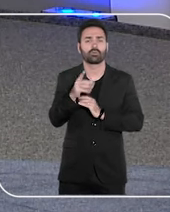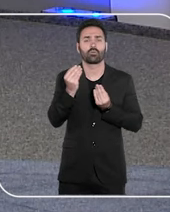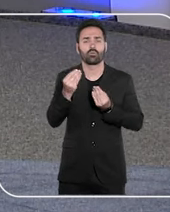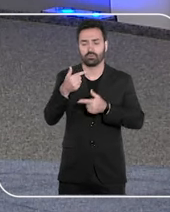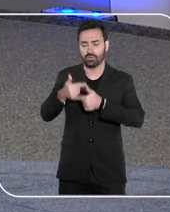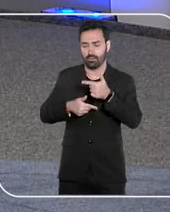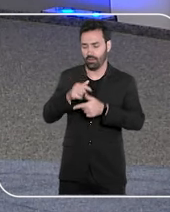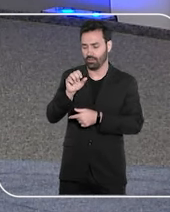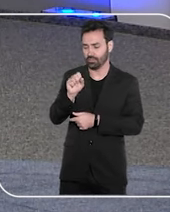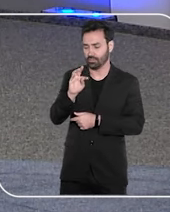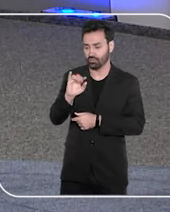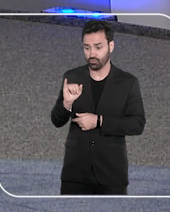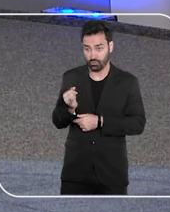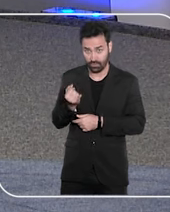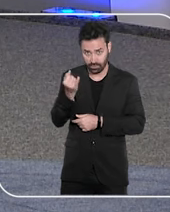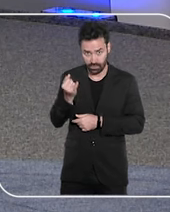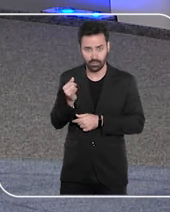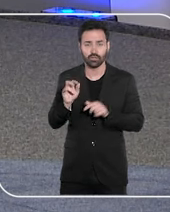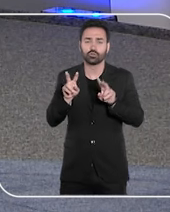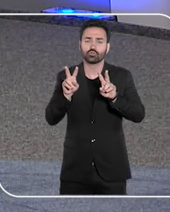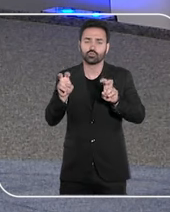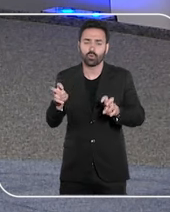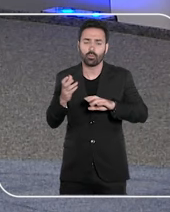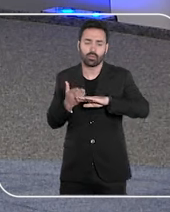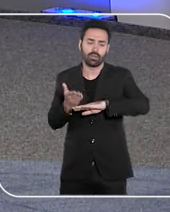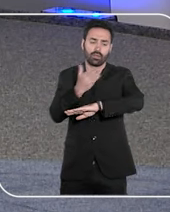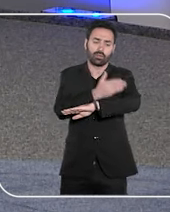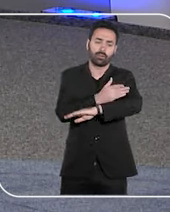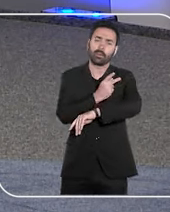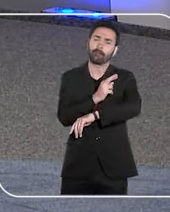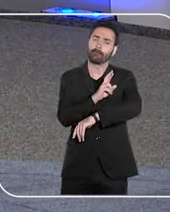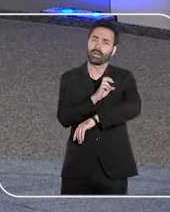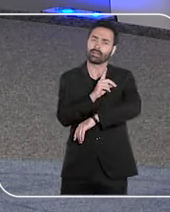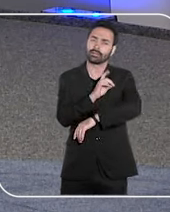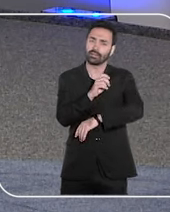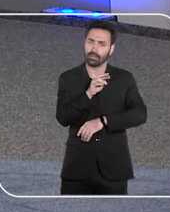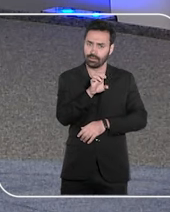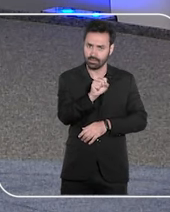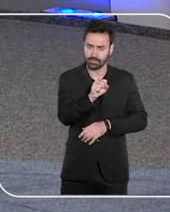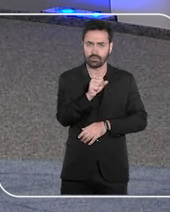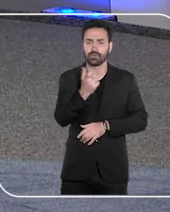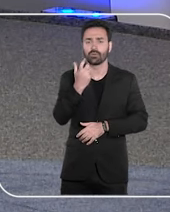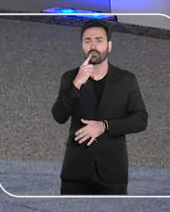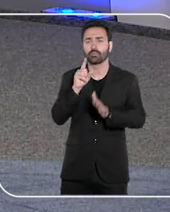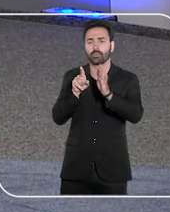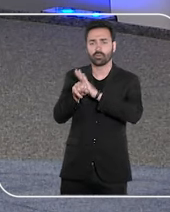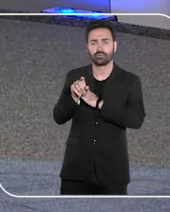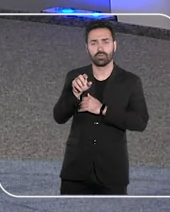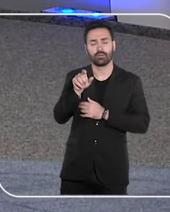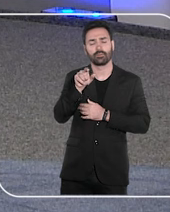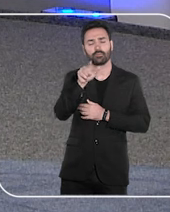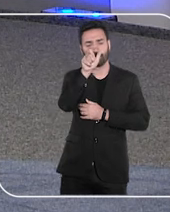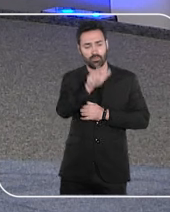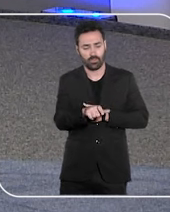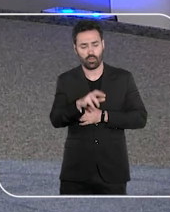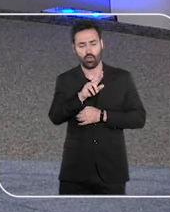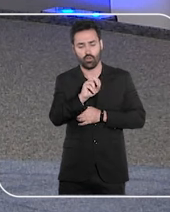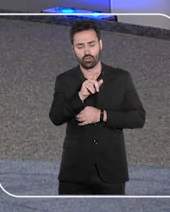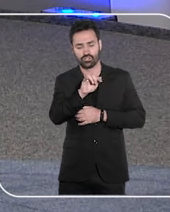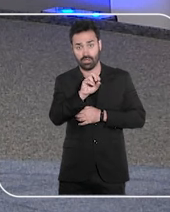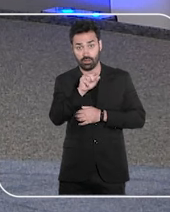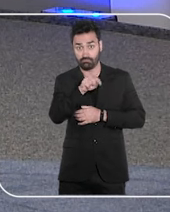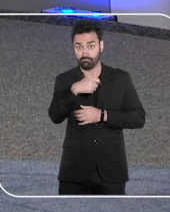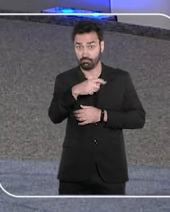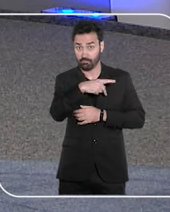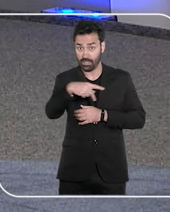dos precedentes, dirigir aqui uma pergunta ao ministro Rogério Schietti Cruz, que preside a Comissão Gestora de Precedentes e de